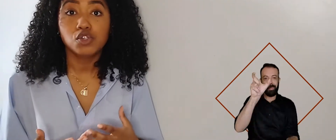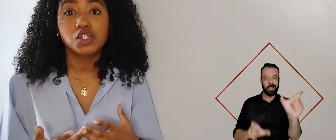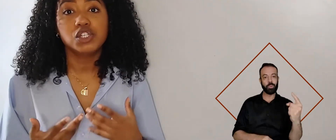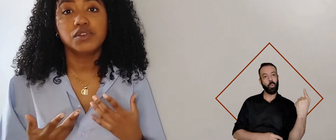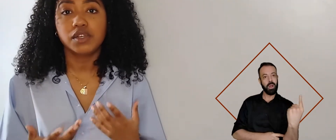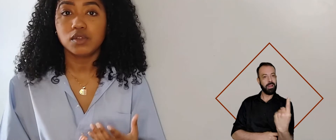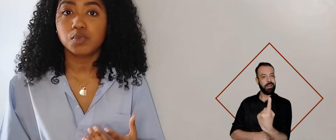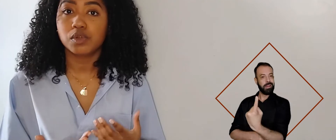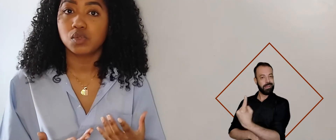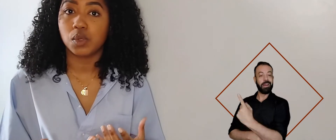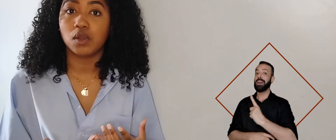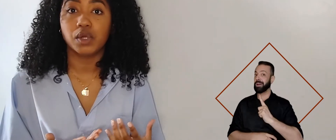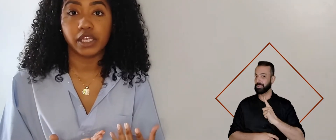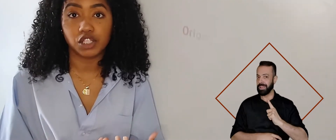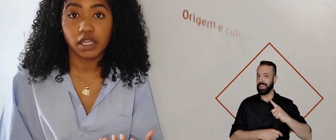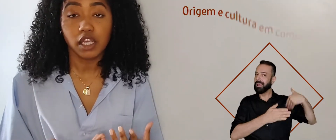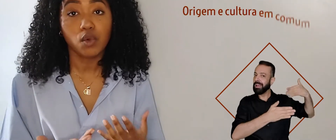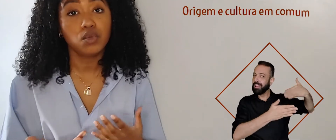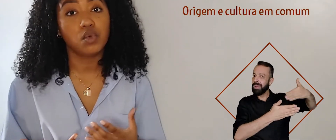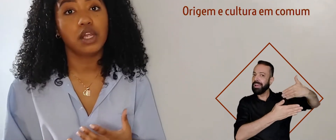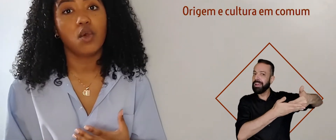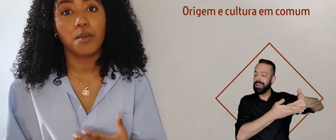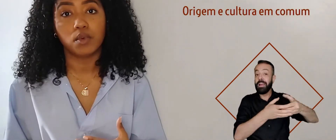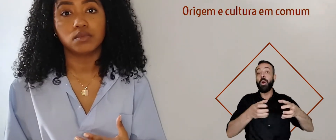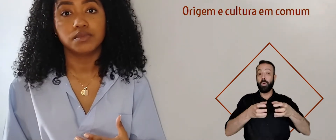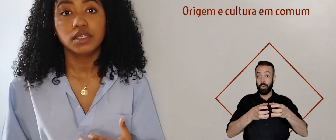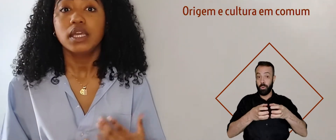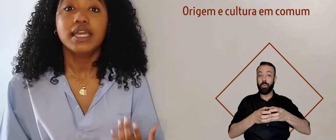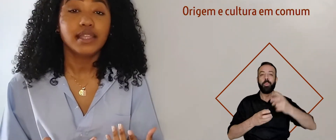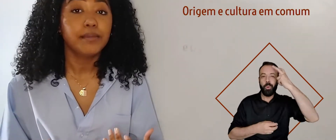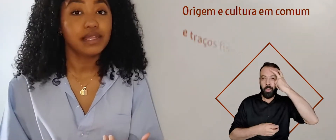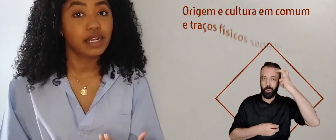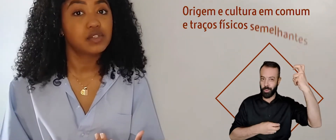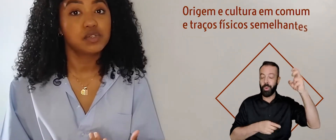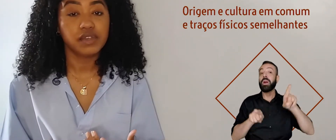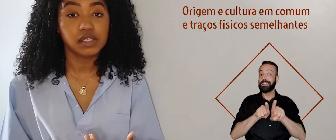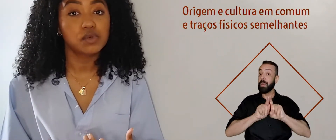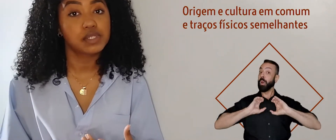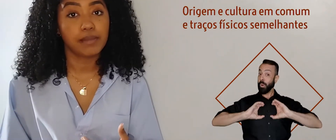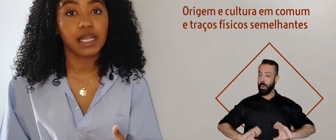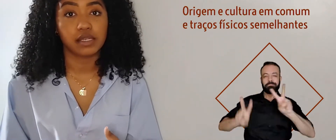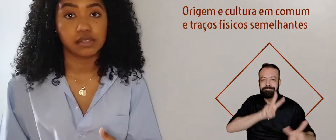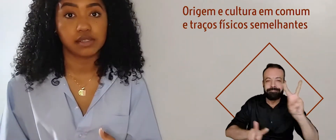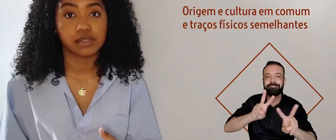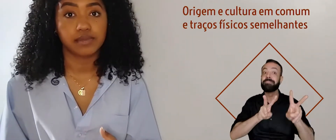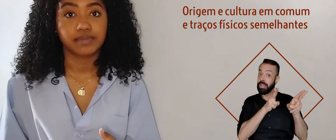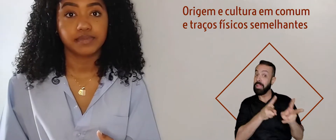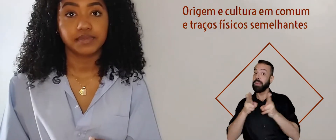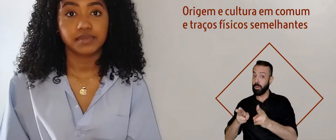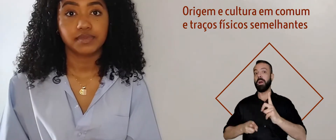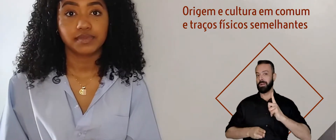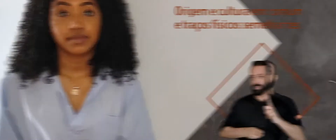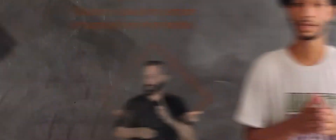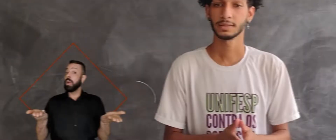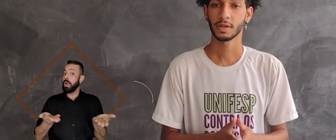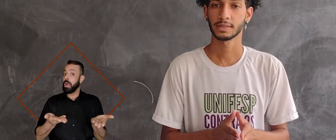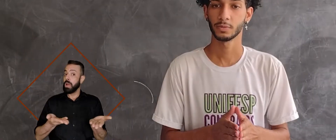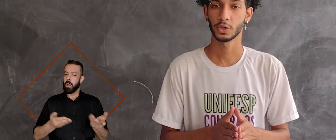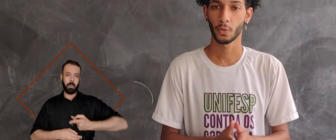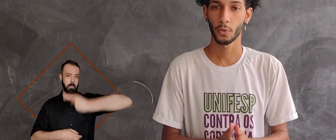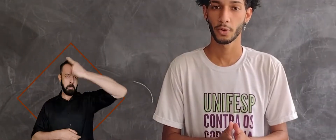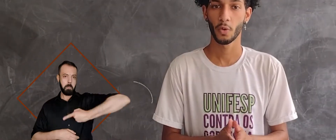cujos indivíduos possuem origem e cultura em comum e também traços físicos semelhantes. A